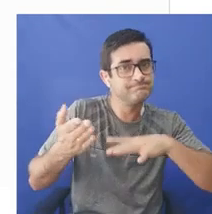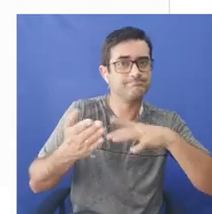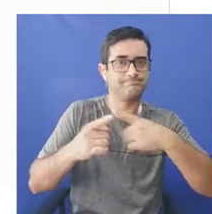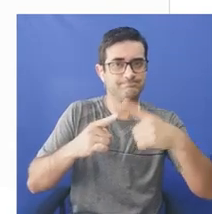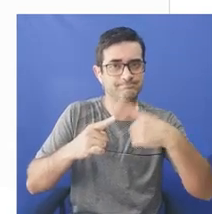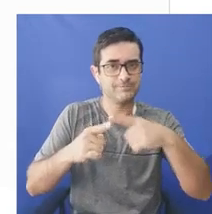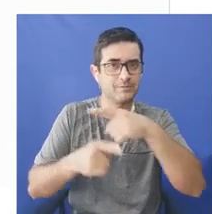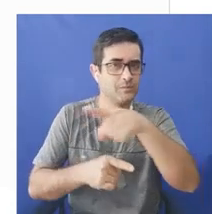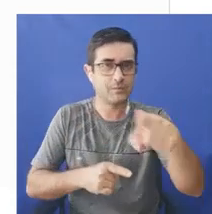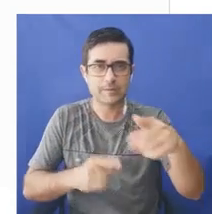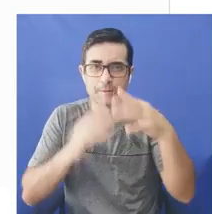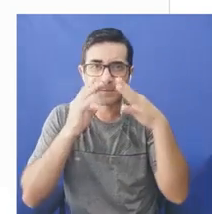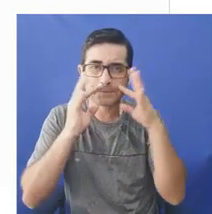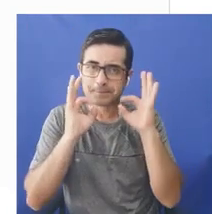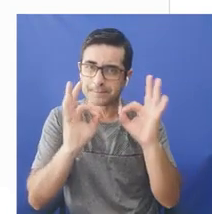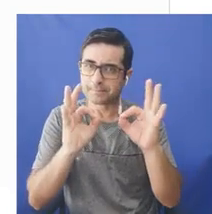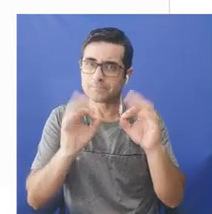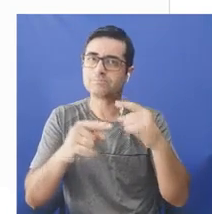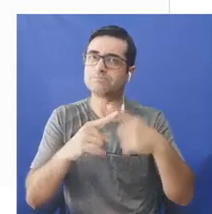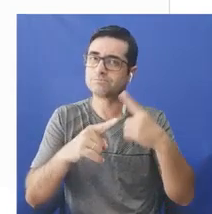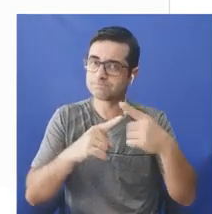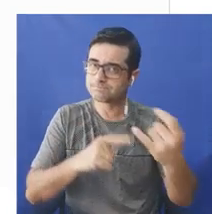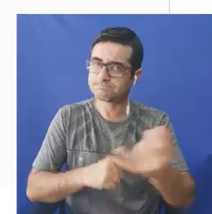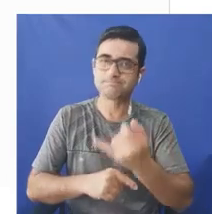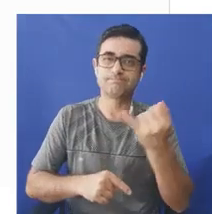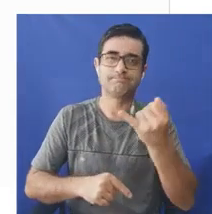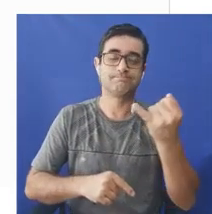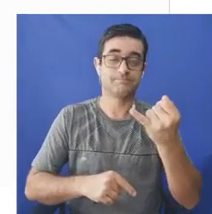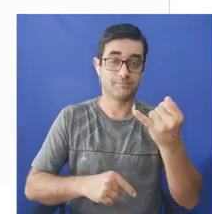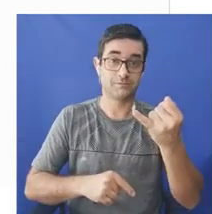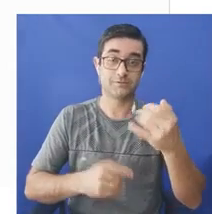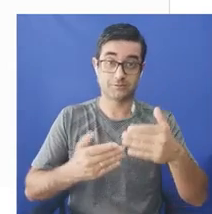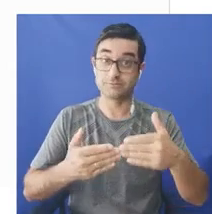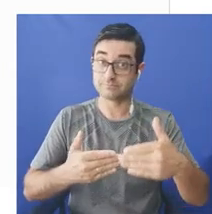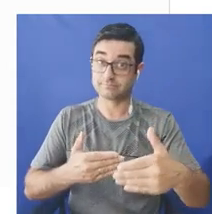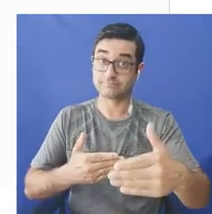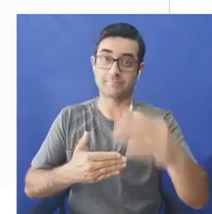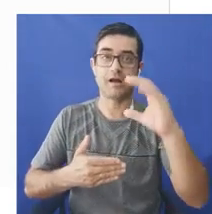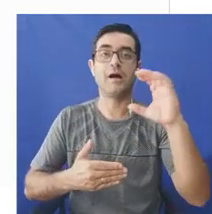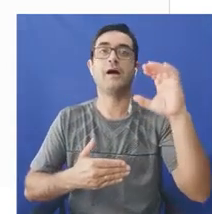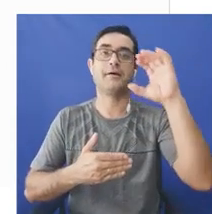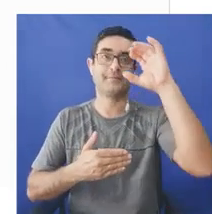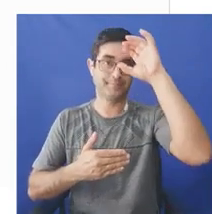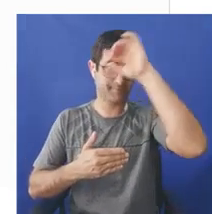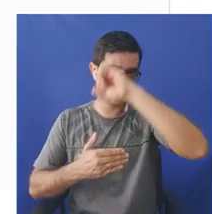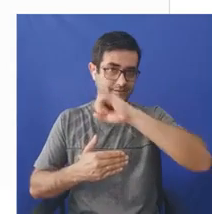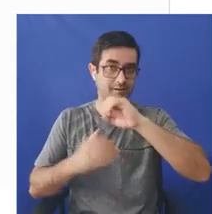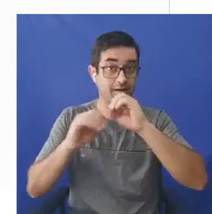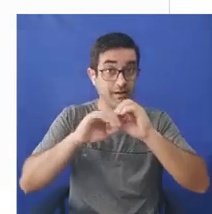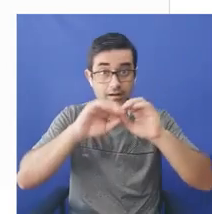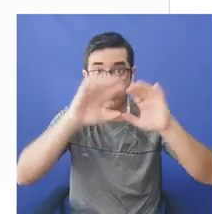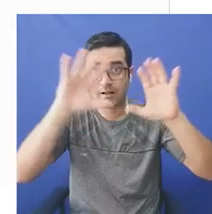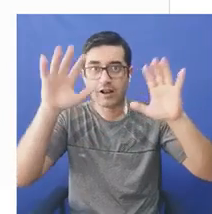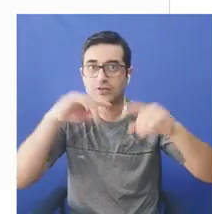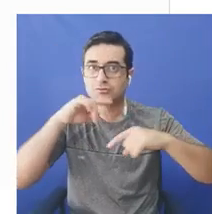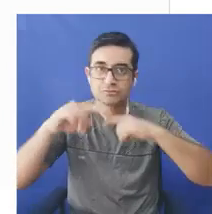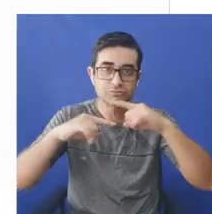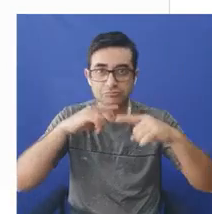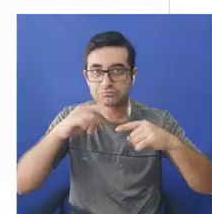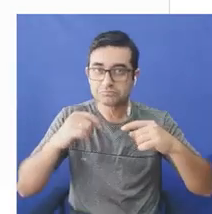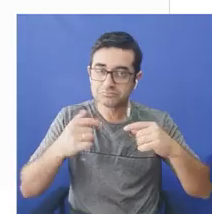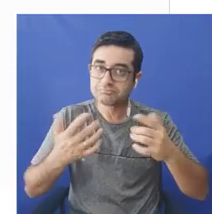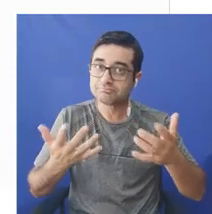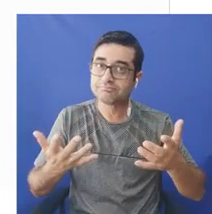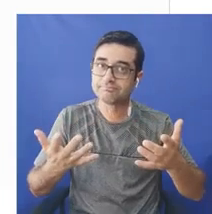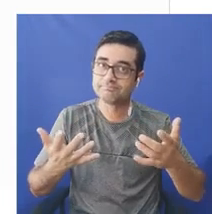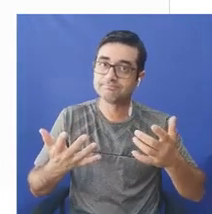complicados mais adiante, por isso é importante que vocês prestem bem atenção nessa parte dos exercícios para que fique